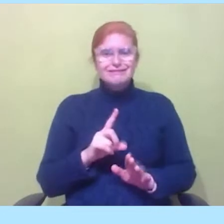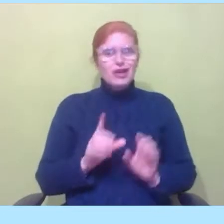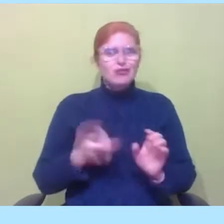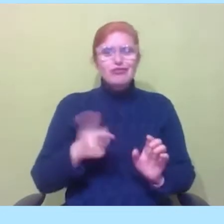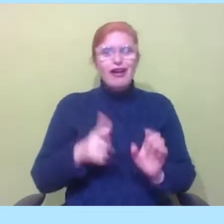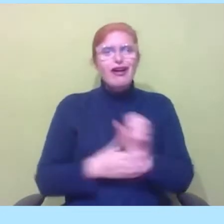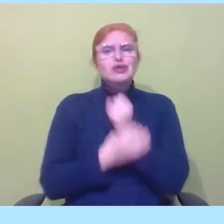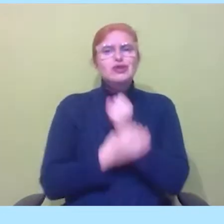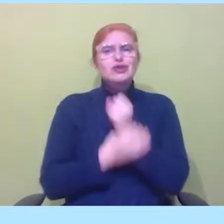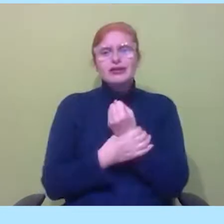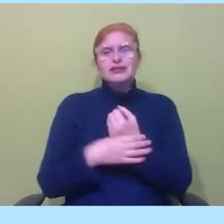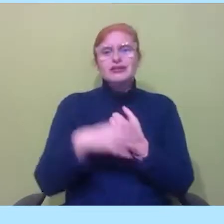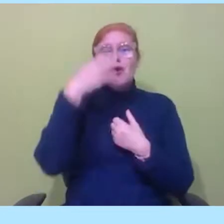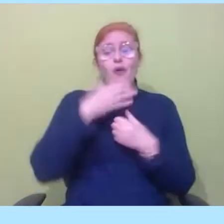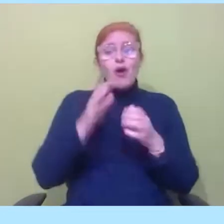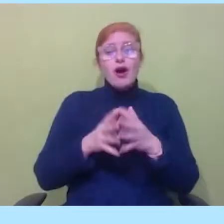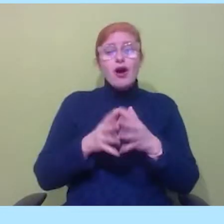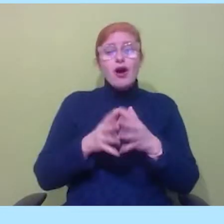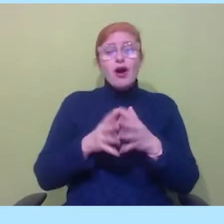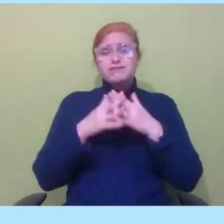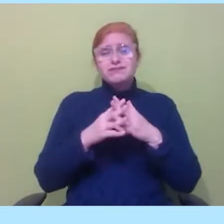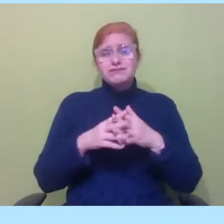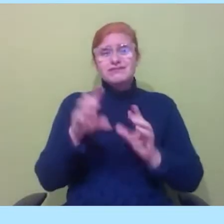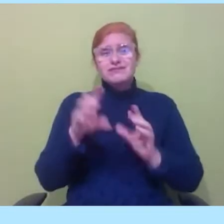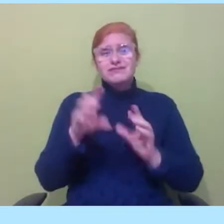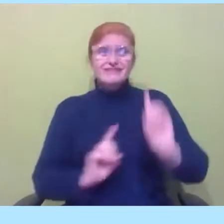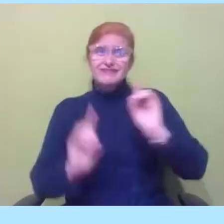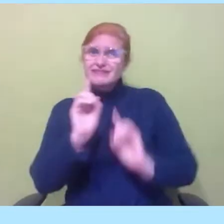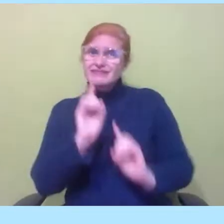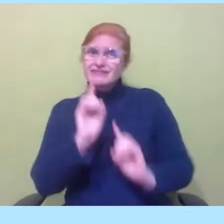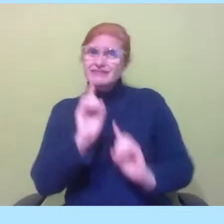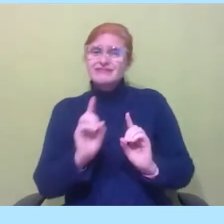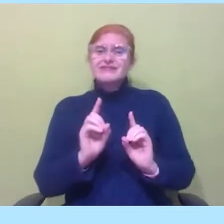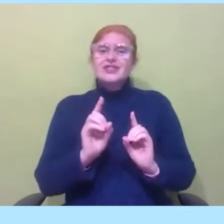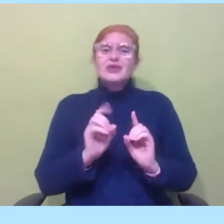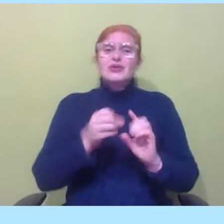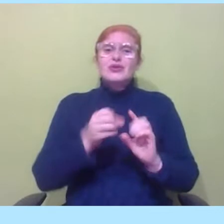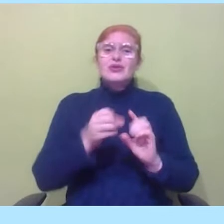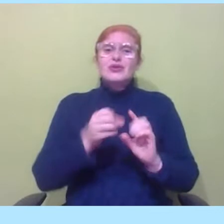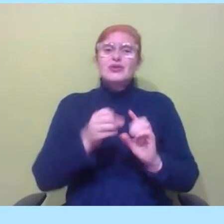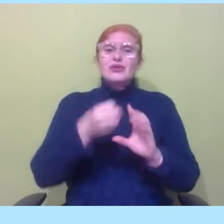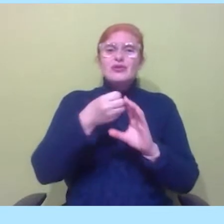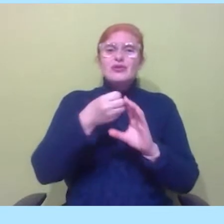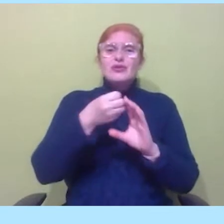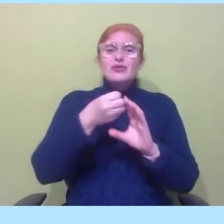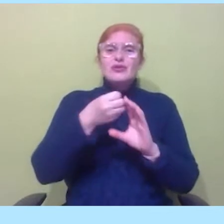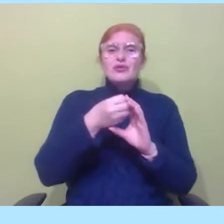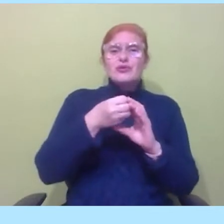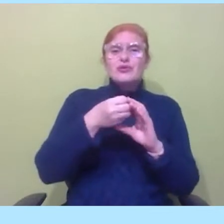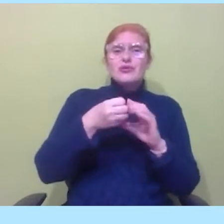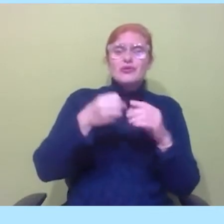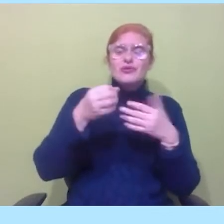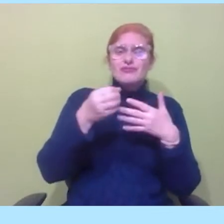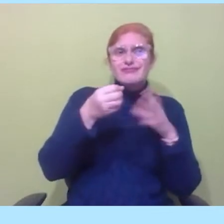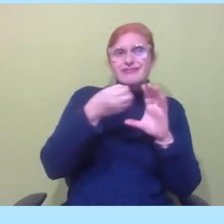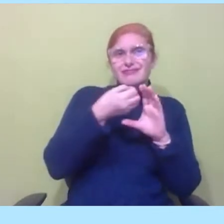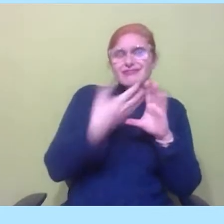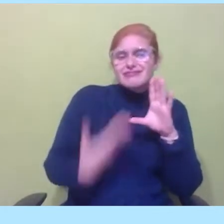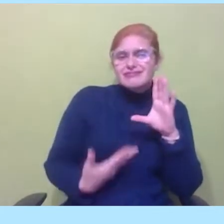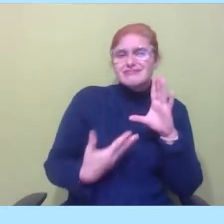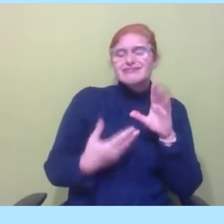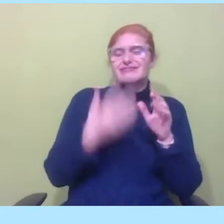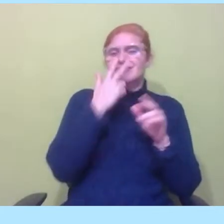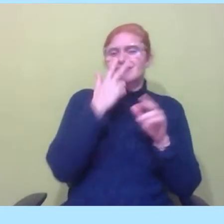algum aspecto, eu vejo, porque parece que para a gente realmente ter aí algum protocolo